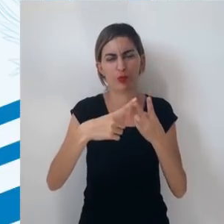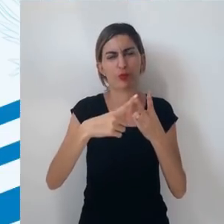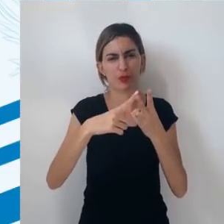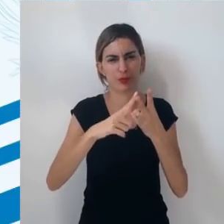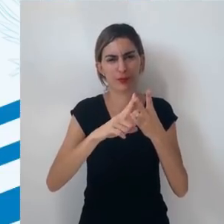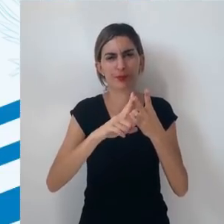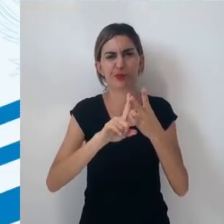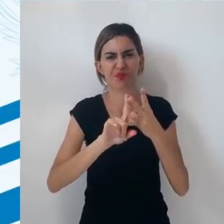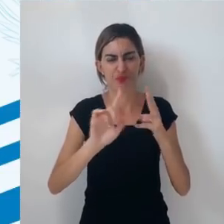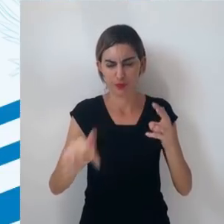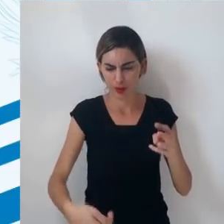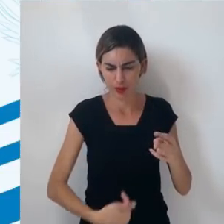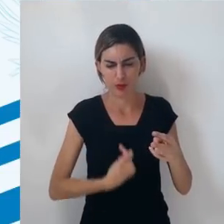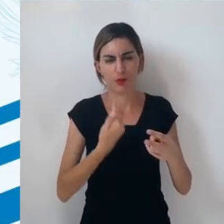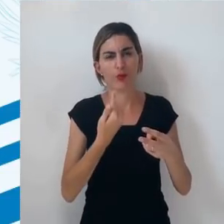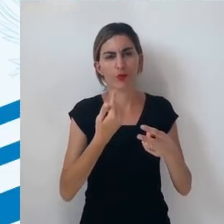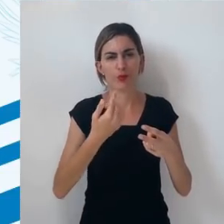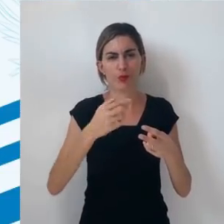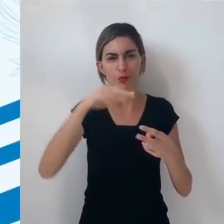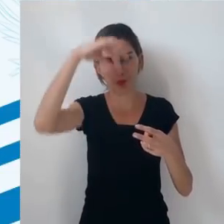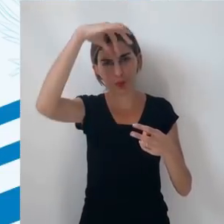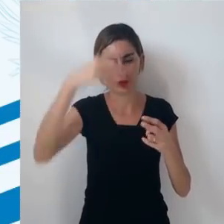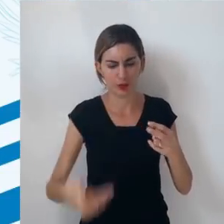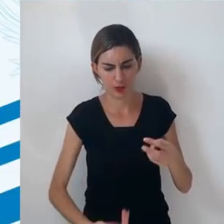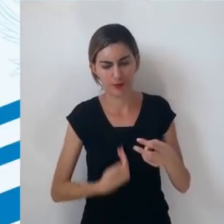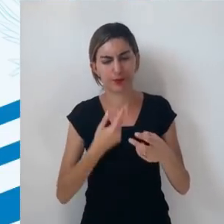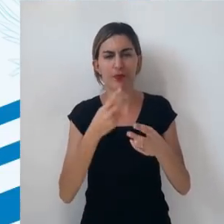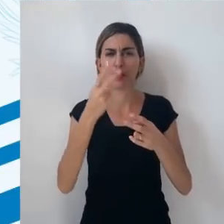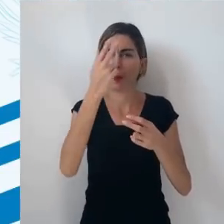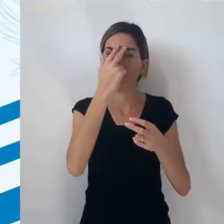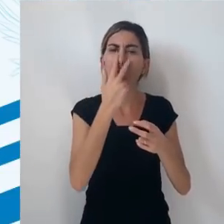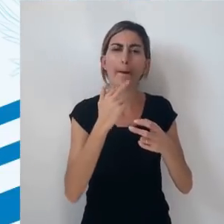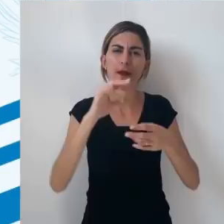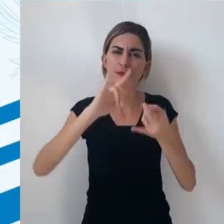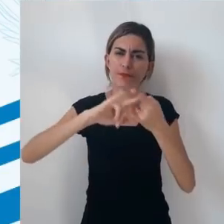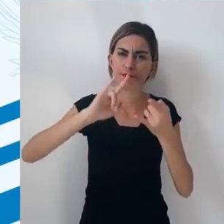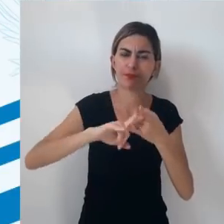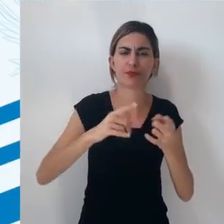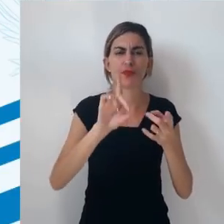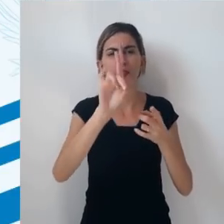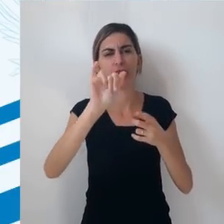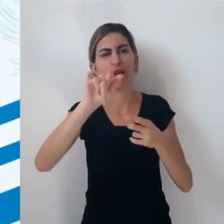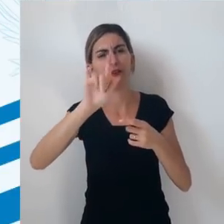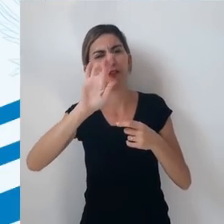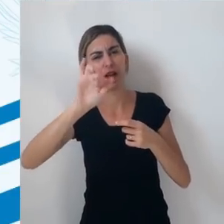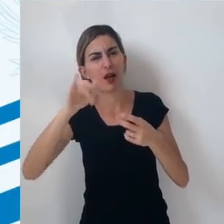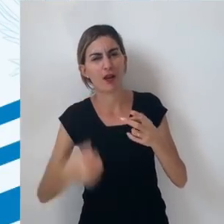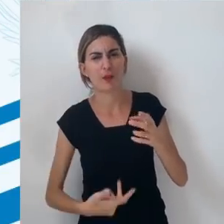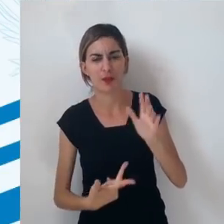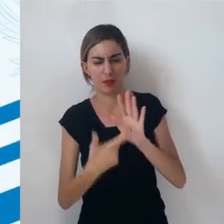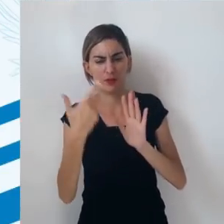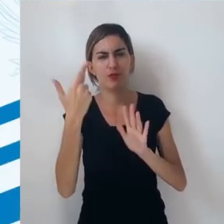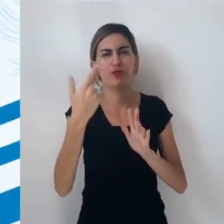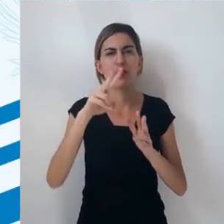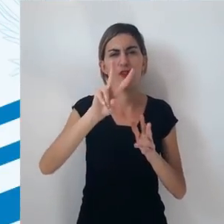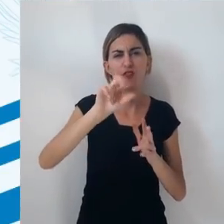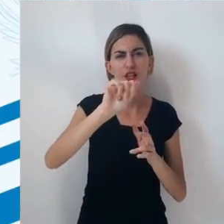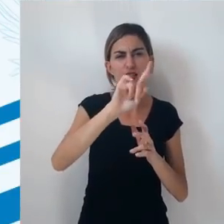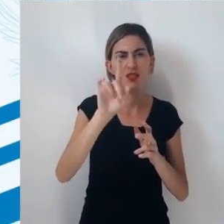um dispositivo intrauterino, preservativos, diafragma, a laqueadura